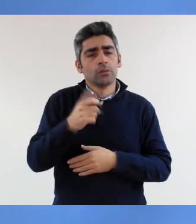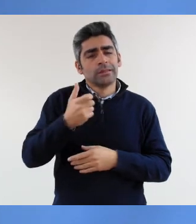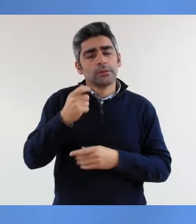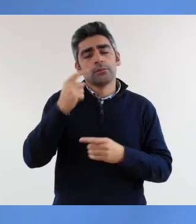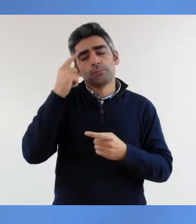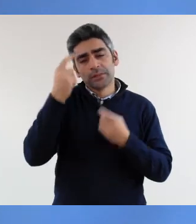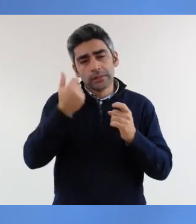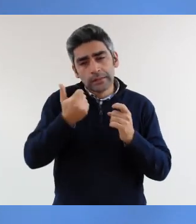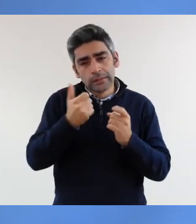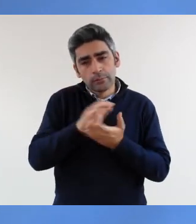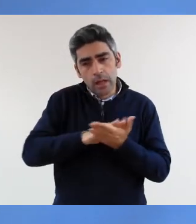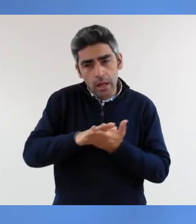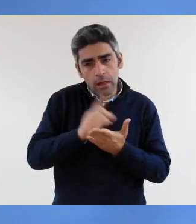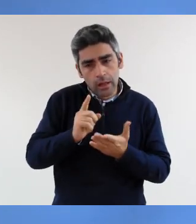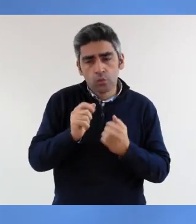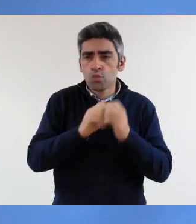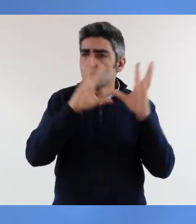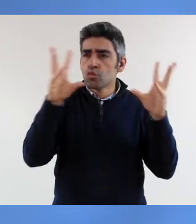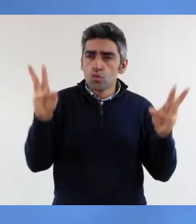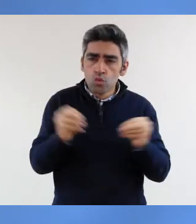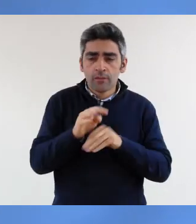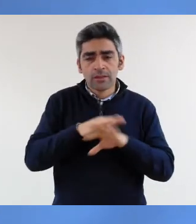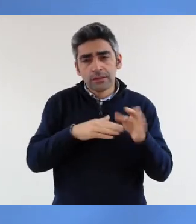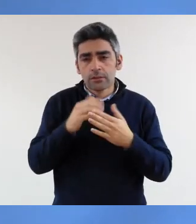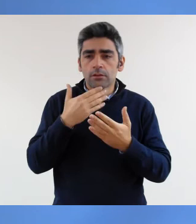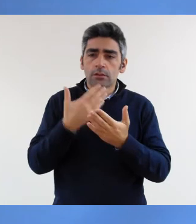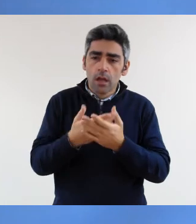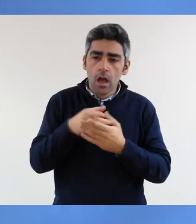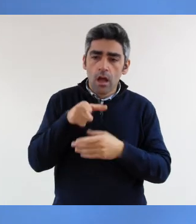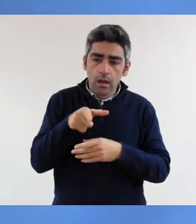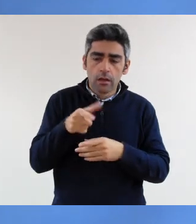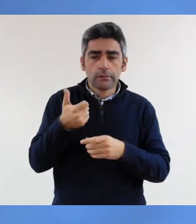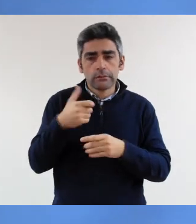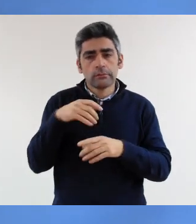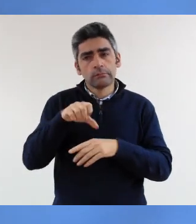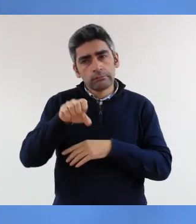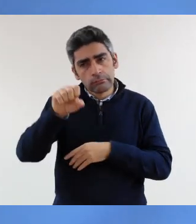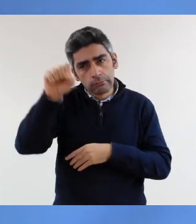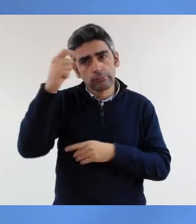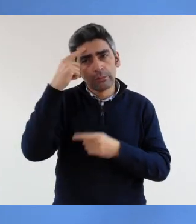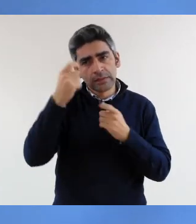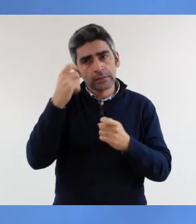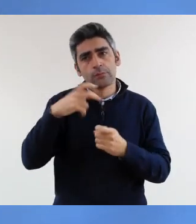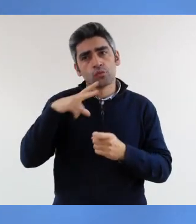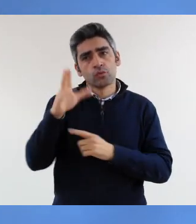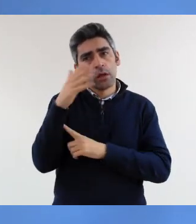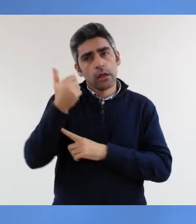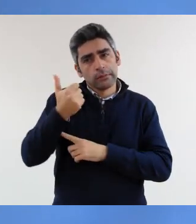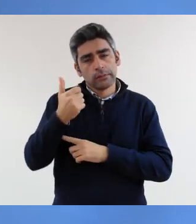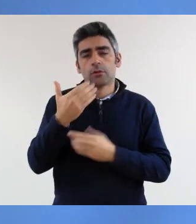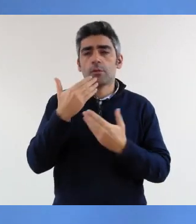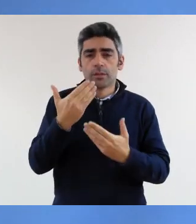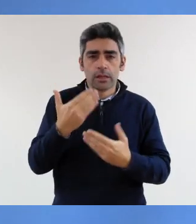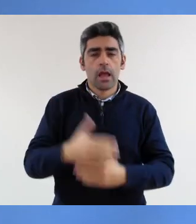quase nove séculos saibamos pensar no essencial e tudo mas tudo fazer para aquilo e sou